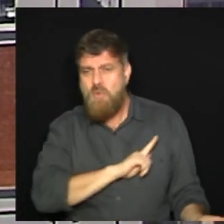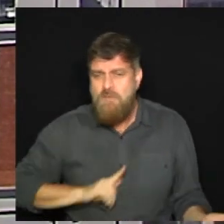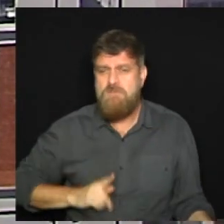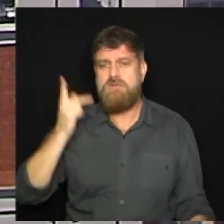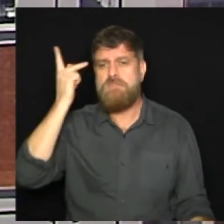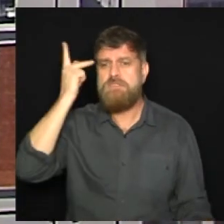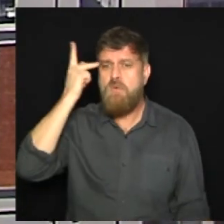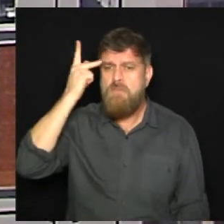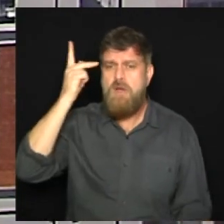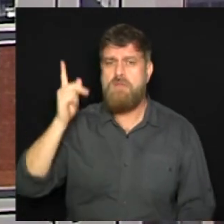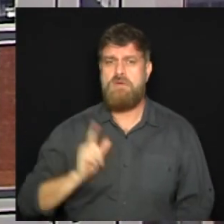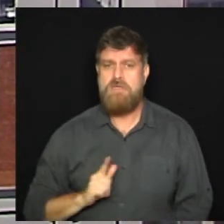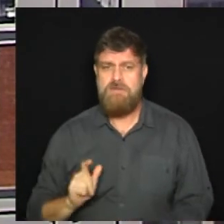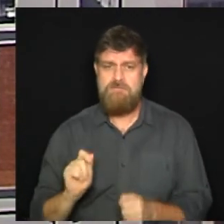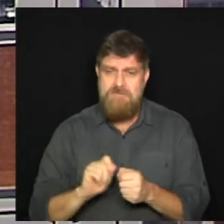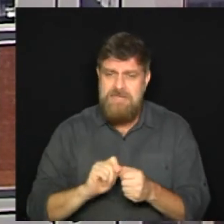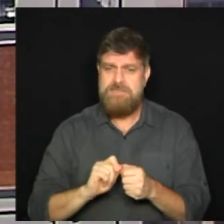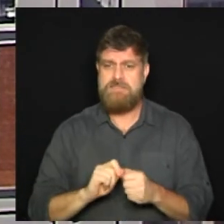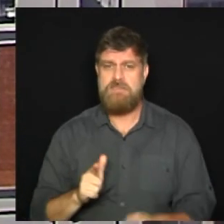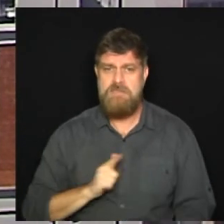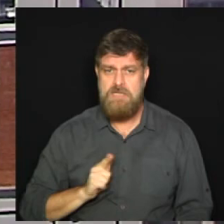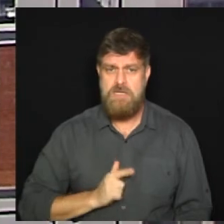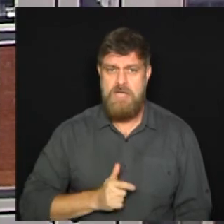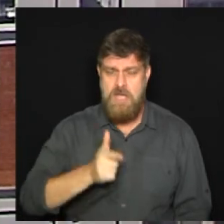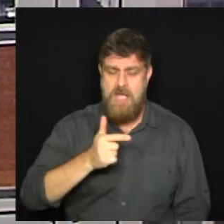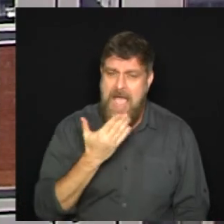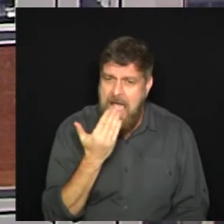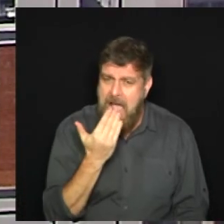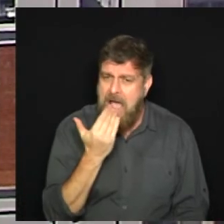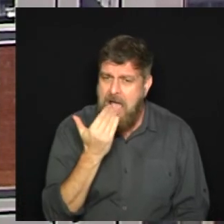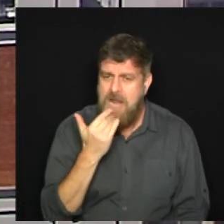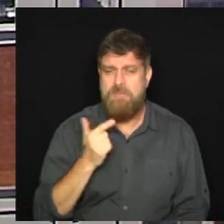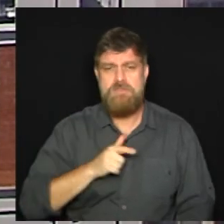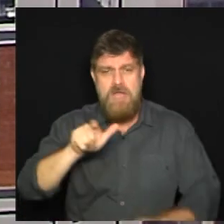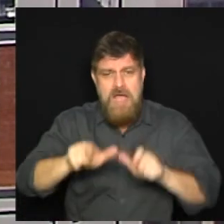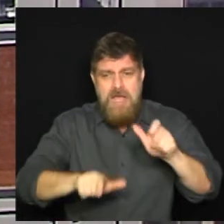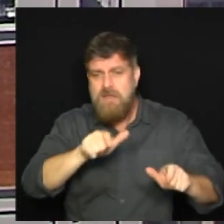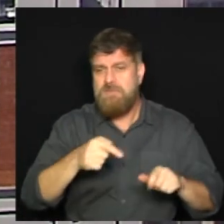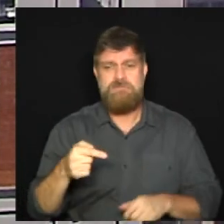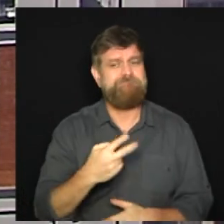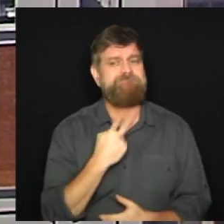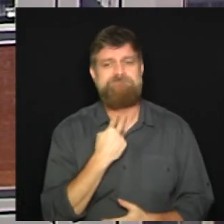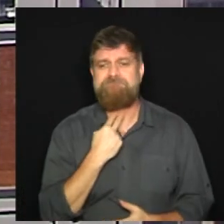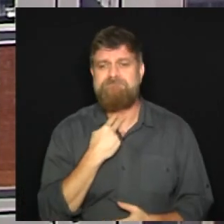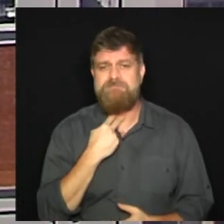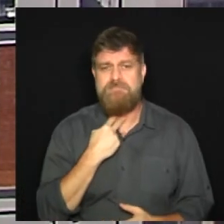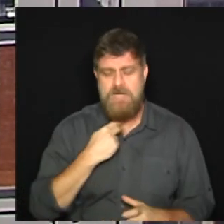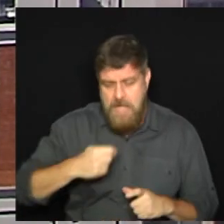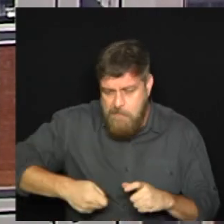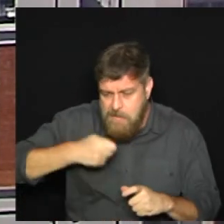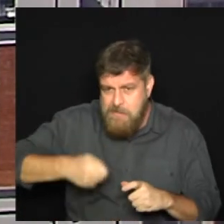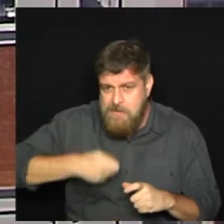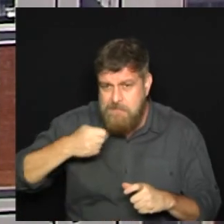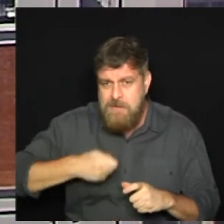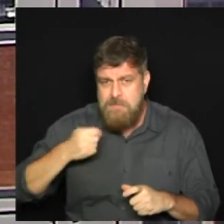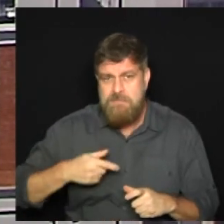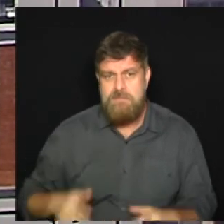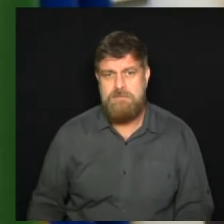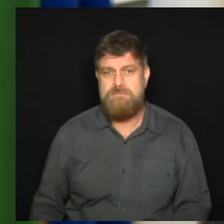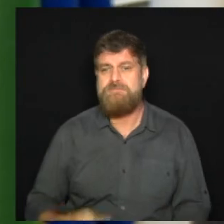Paulo para que restabeleça o fornecimento de alimentos para as pessoas que não conseguem se alimentar totalmente pela